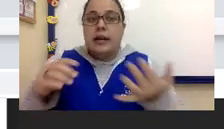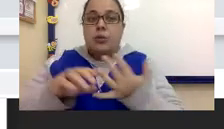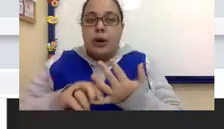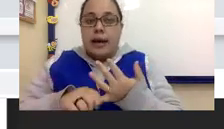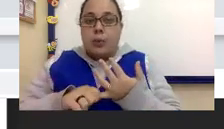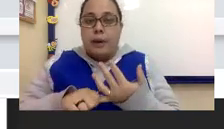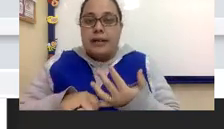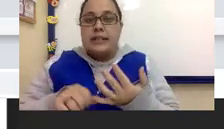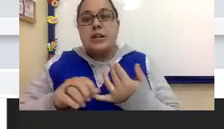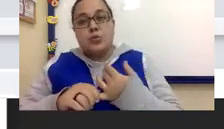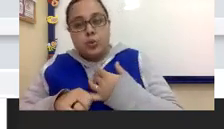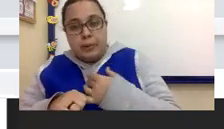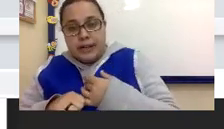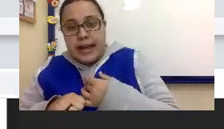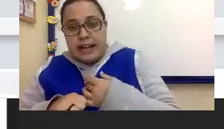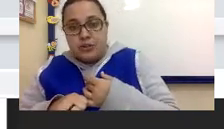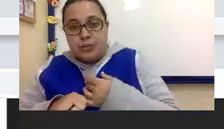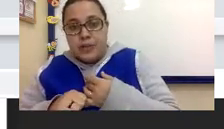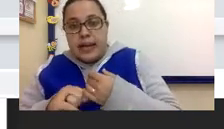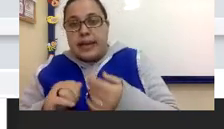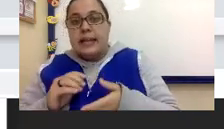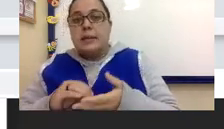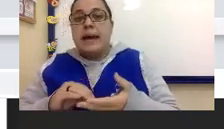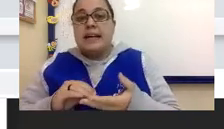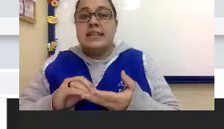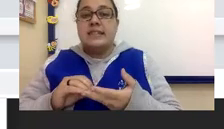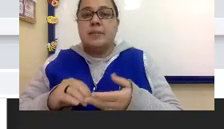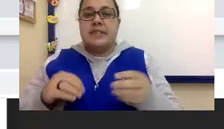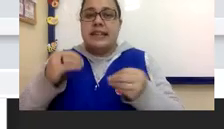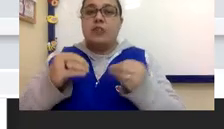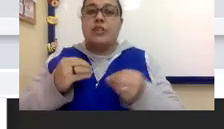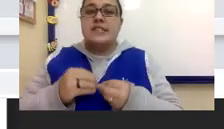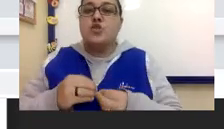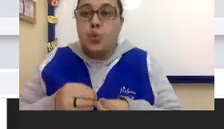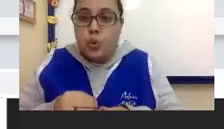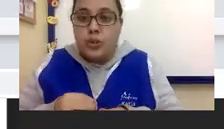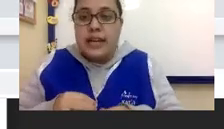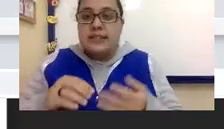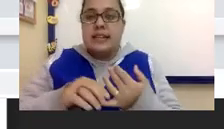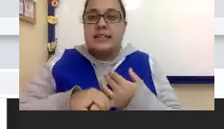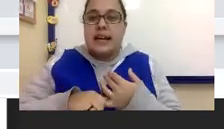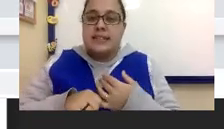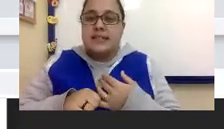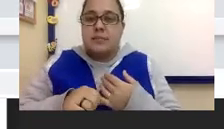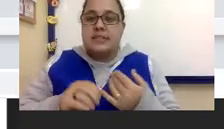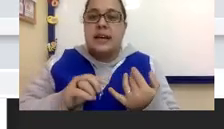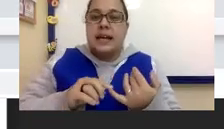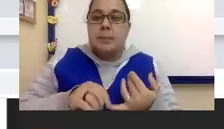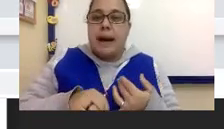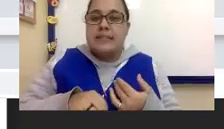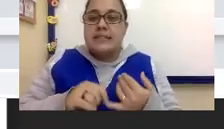ok? Então, o pâncreas é o suco pancreático, que ele libera as enzimas, né? Dentro desse suco tem as